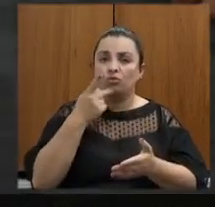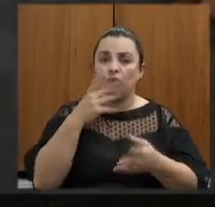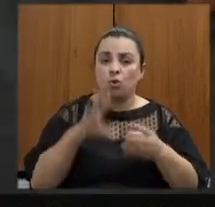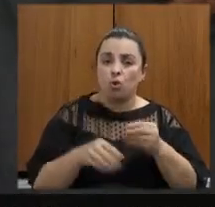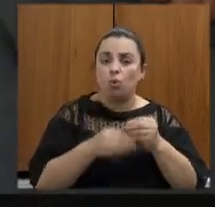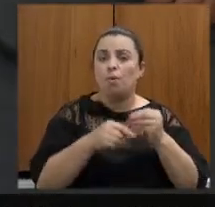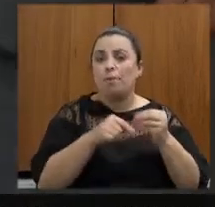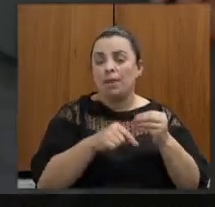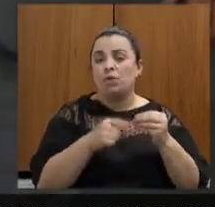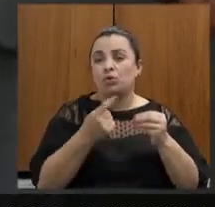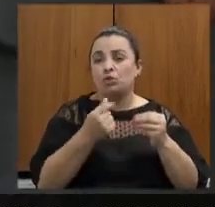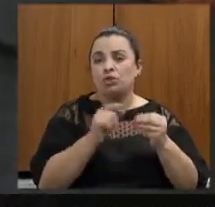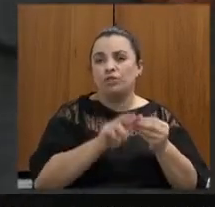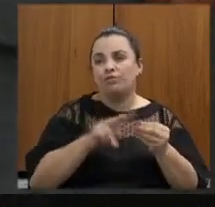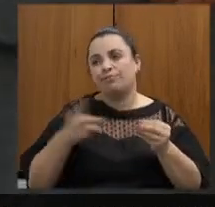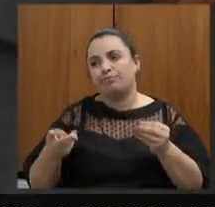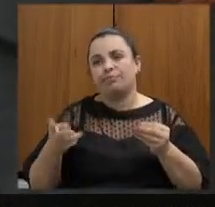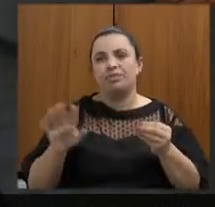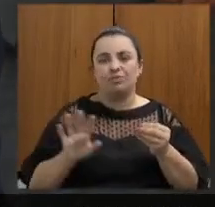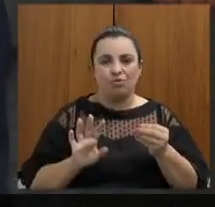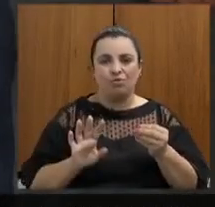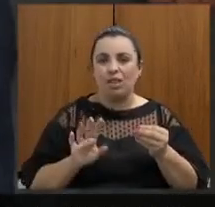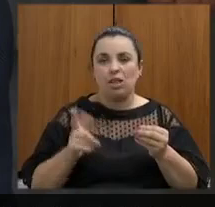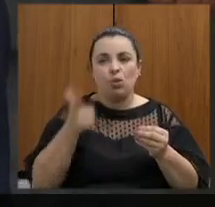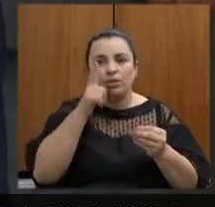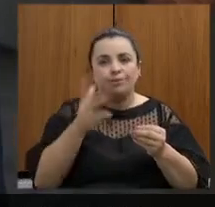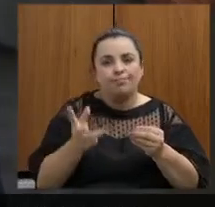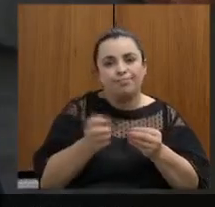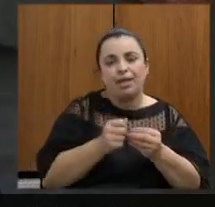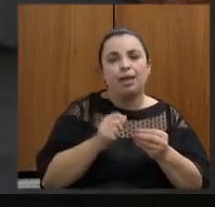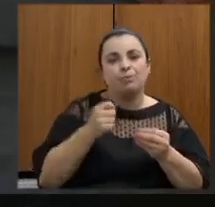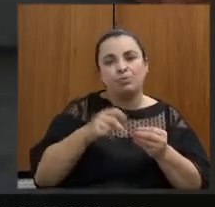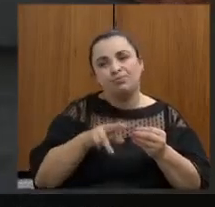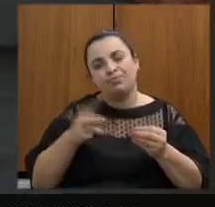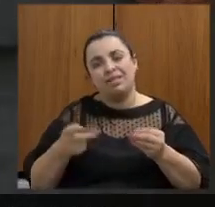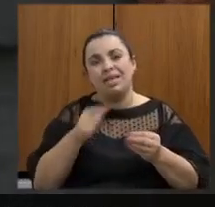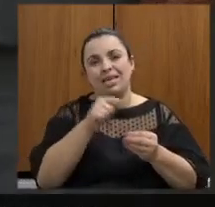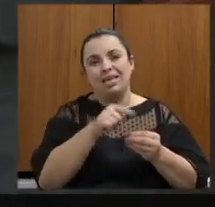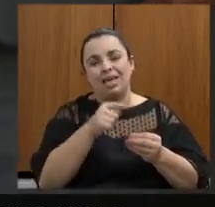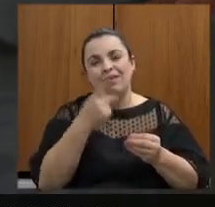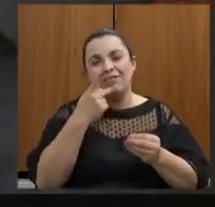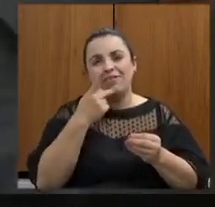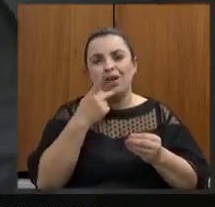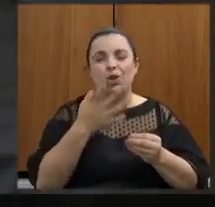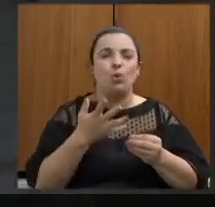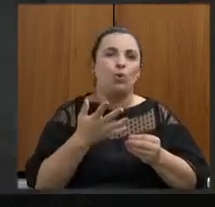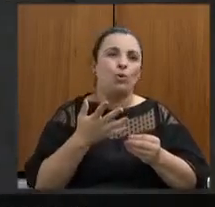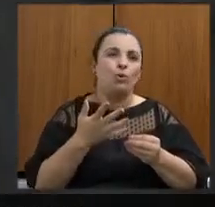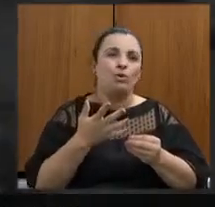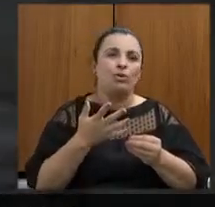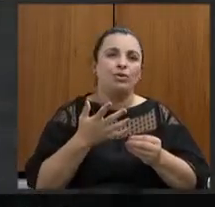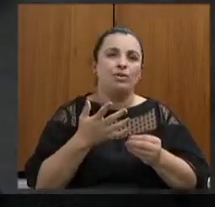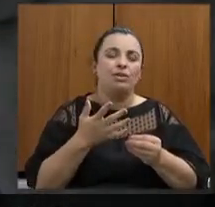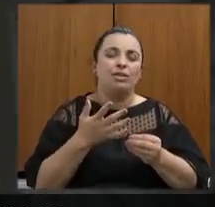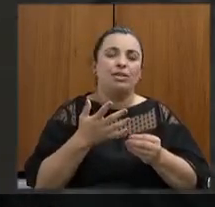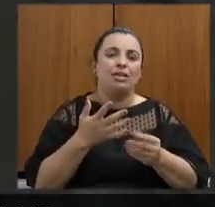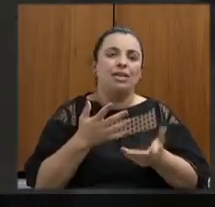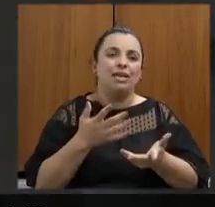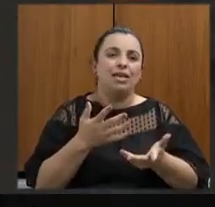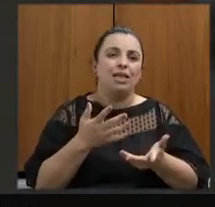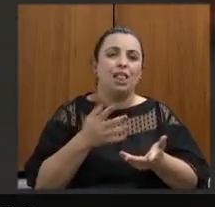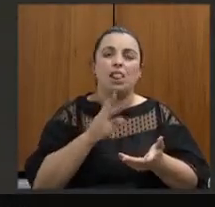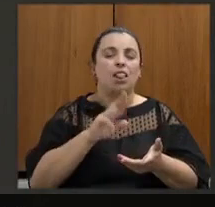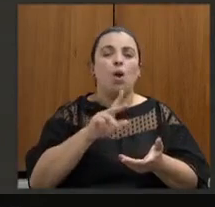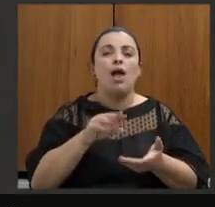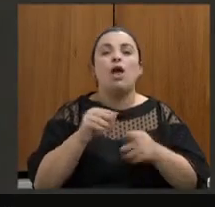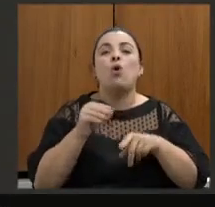né mas ele puxou a sardinha o Fábio para secretaria dele mas a todos as emendas passam pela pela